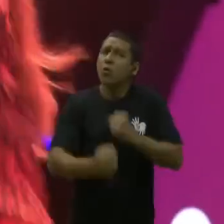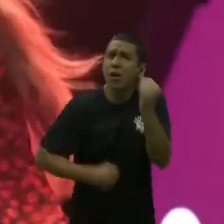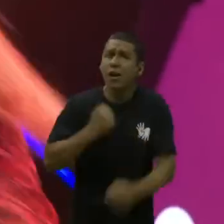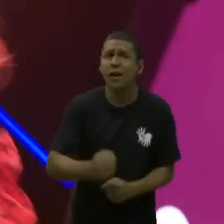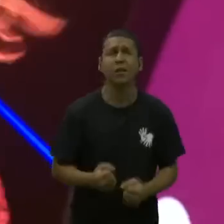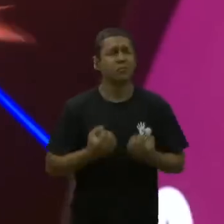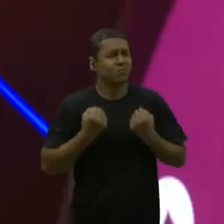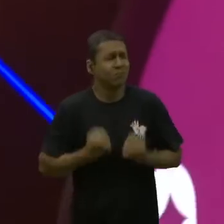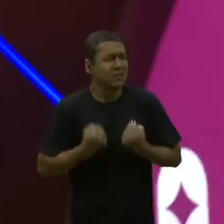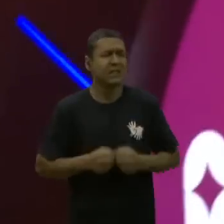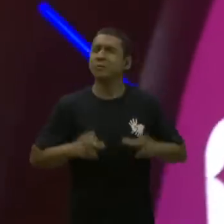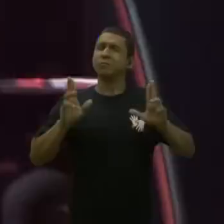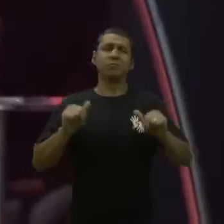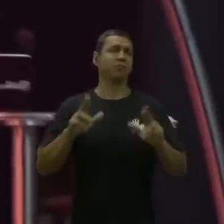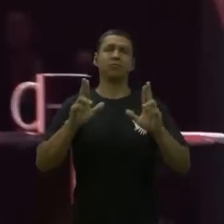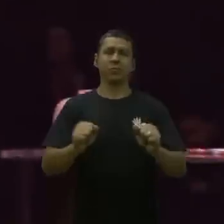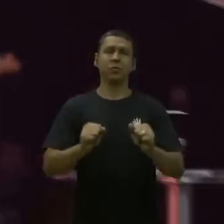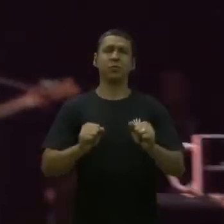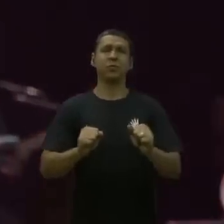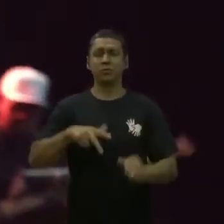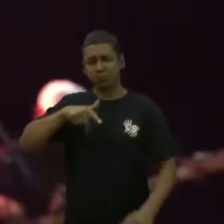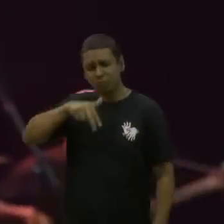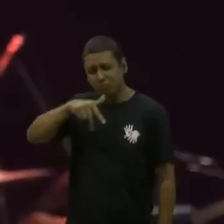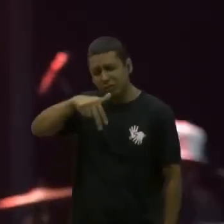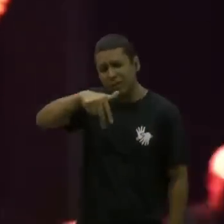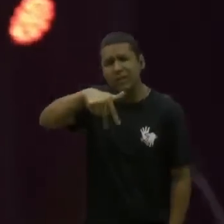cansarão, caminharão e não se